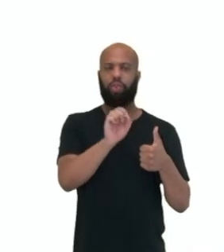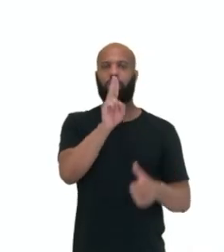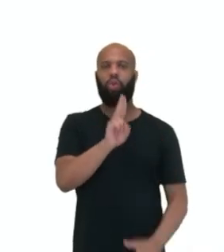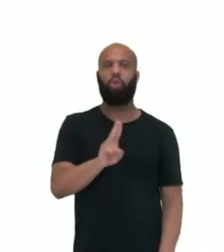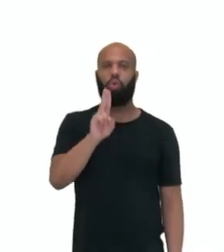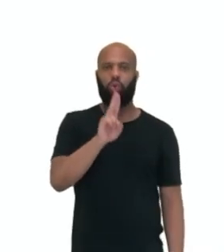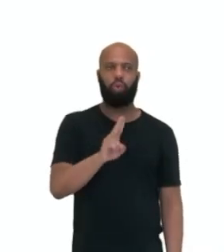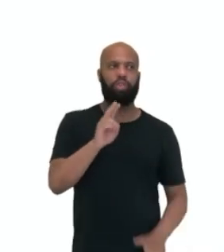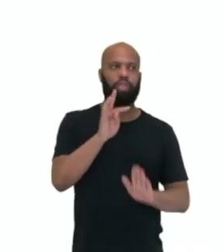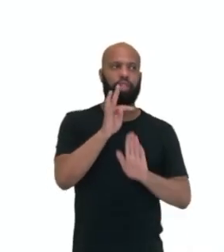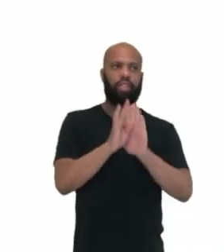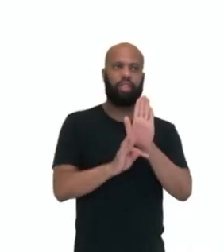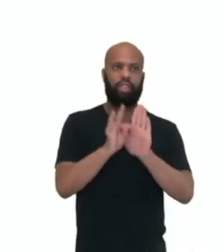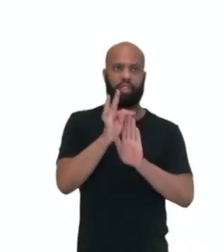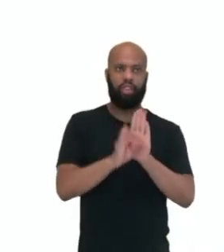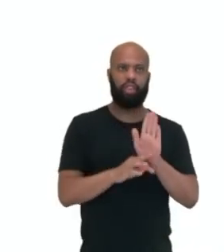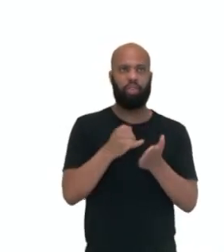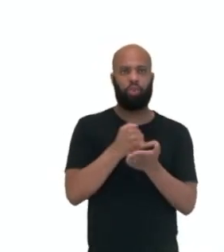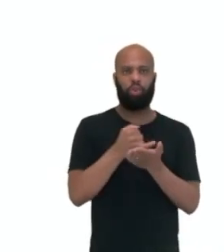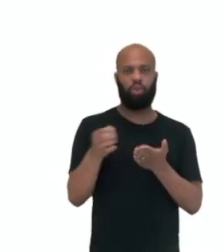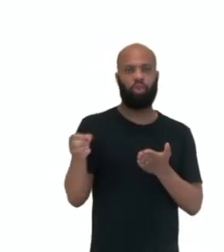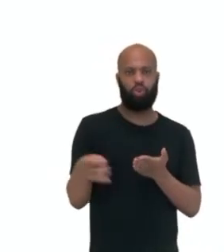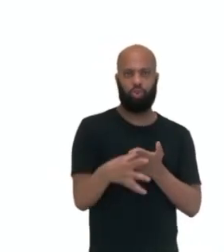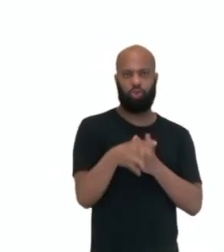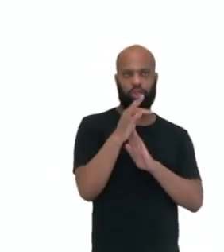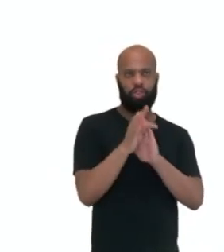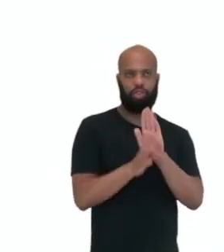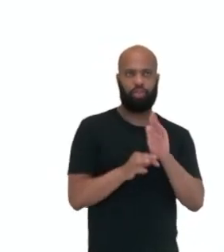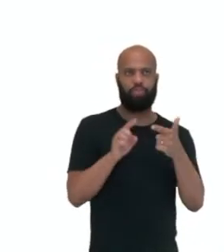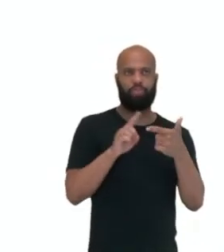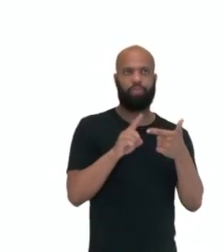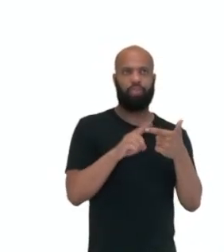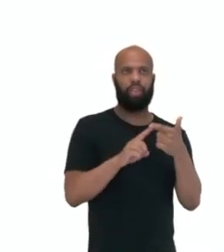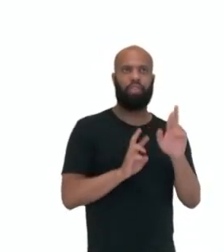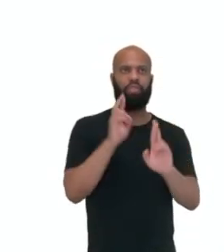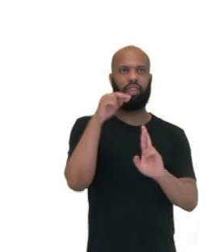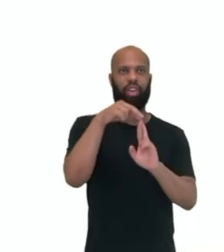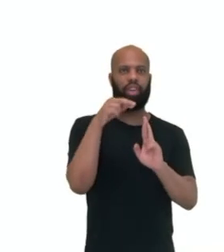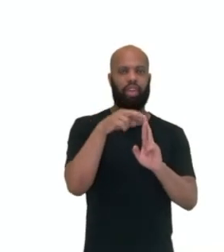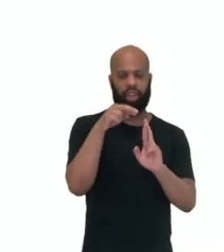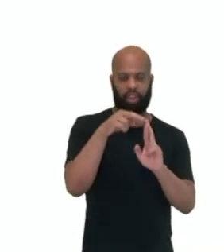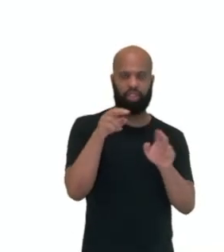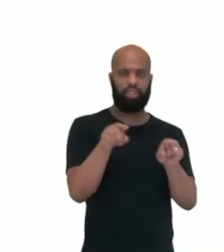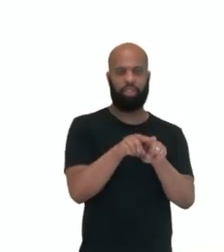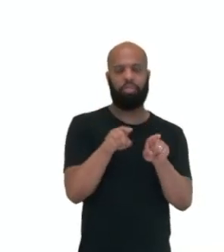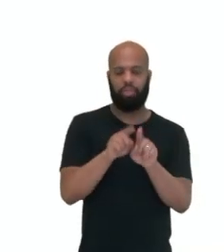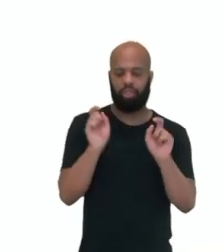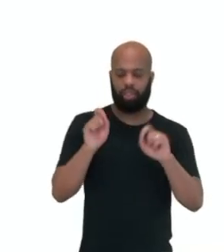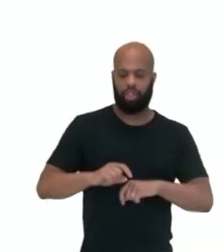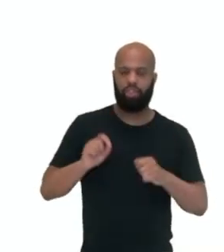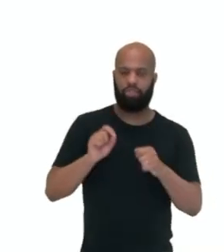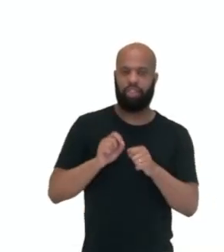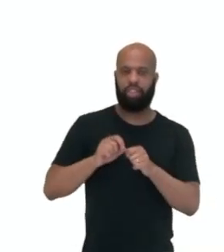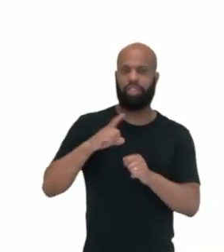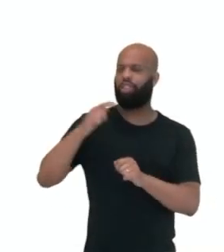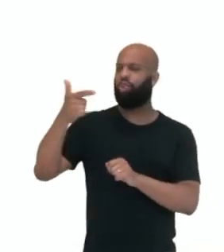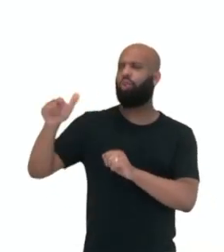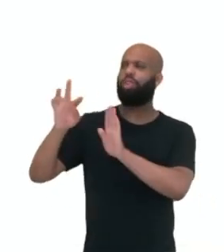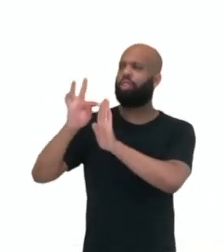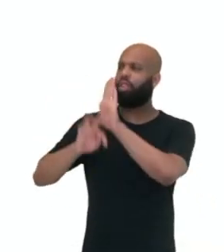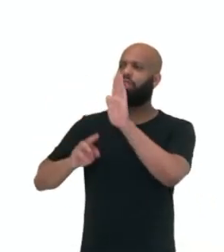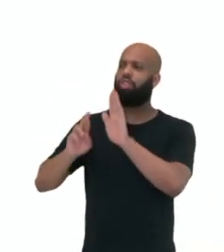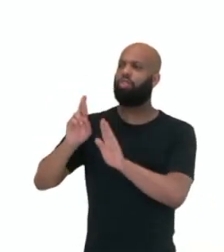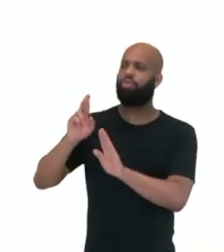texto ou fonte da introdução de um novo texto. A referência ou a alusão, fazer referência a um outro texto. Uma